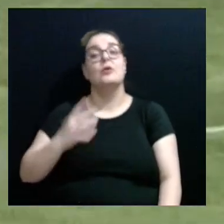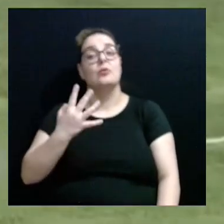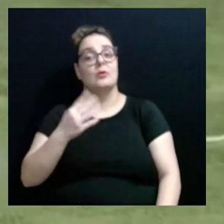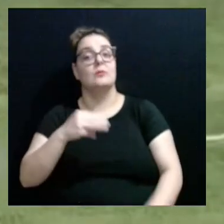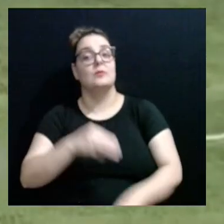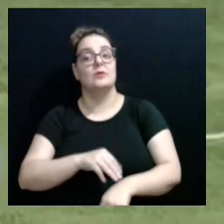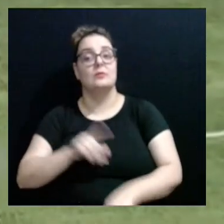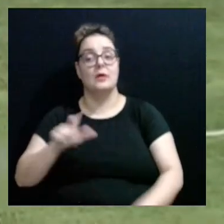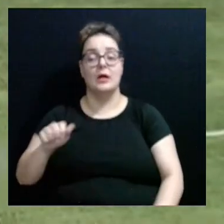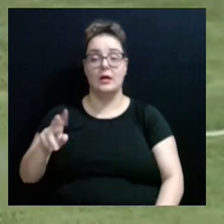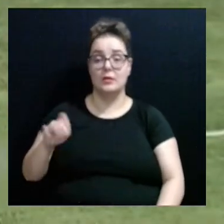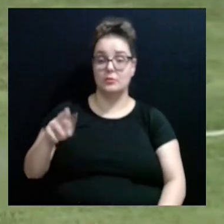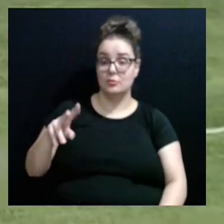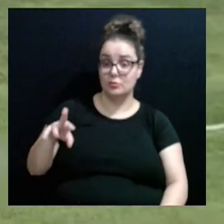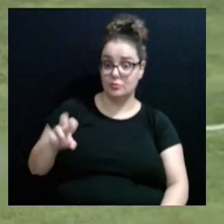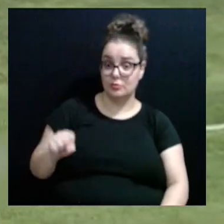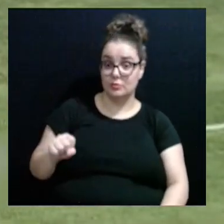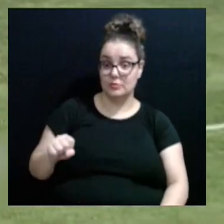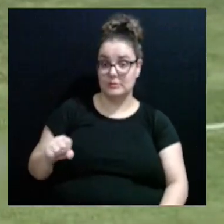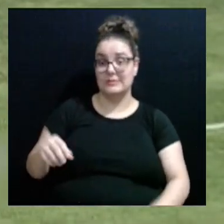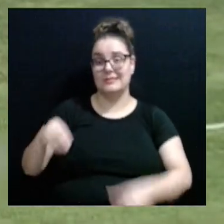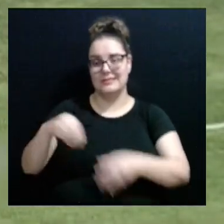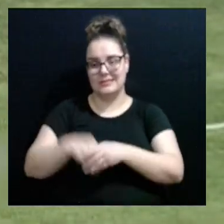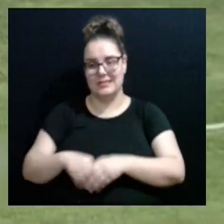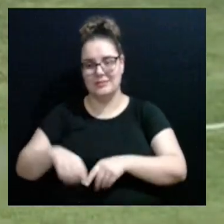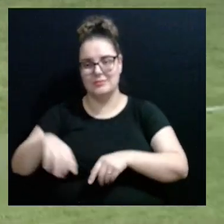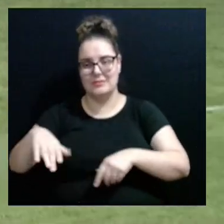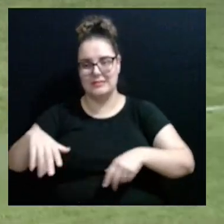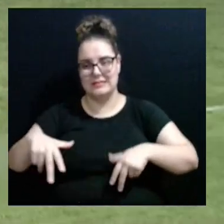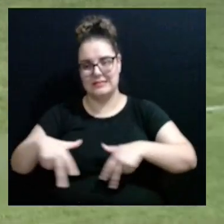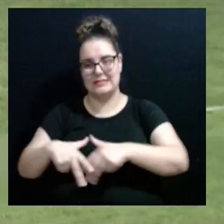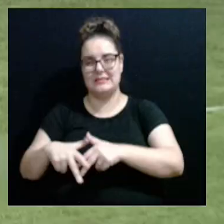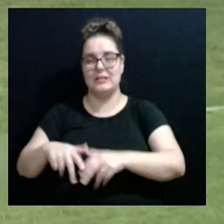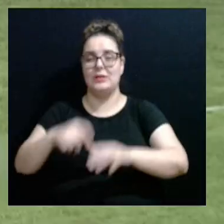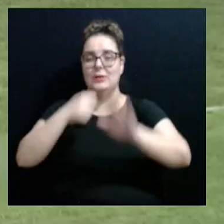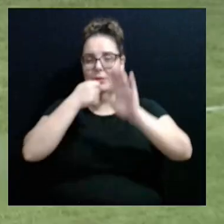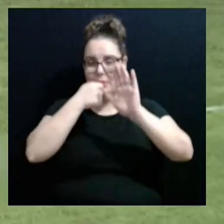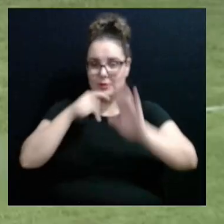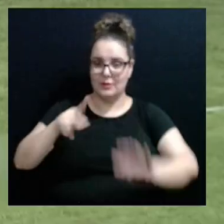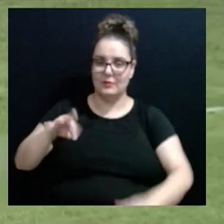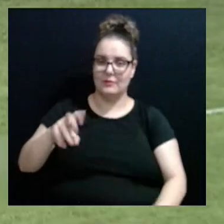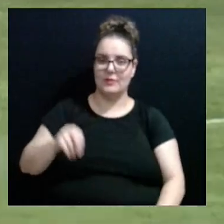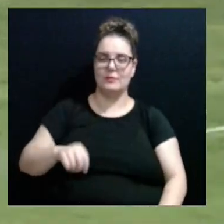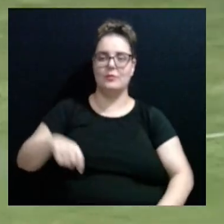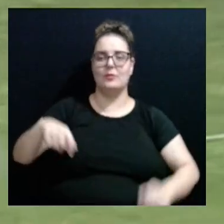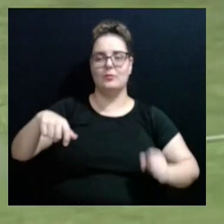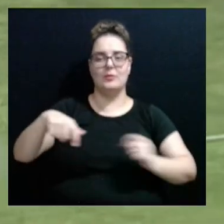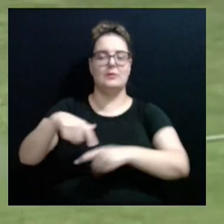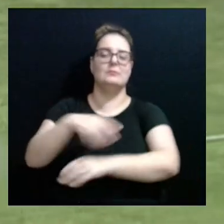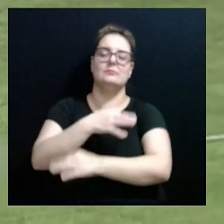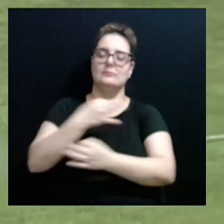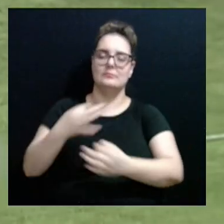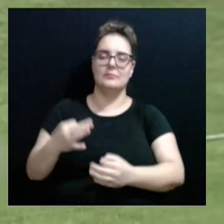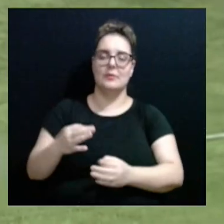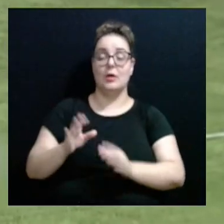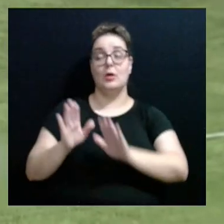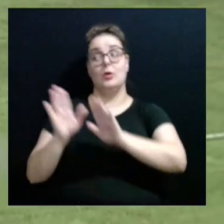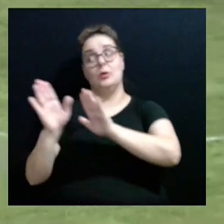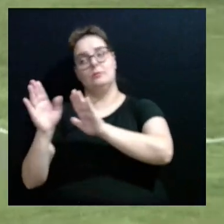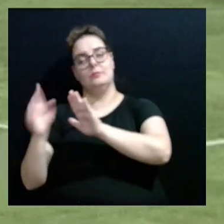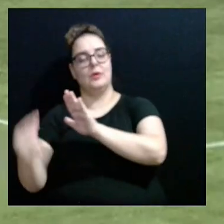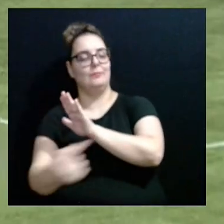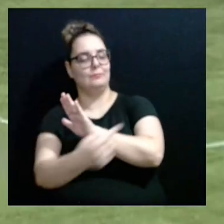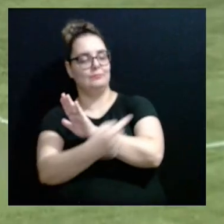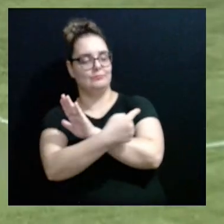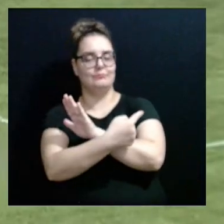foi calçado dentro da área. Pênalti que Victor Gabriel cobrou com maestria, a bola para um lado, o goleiro para o